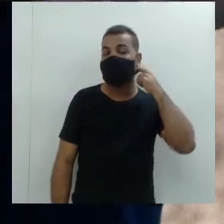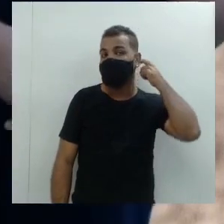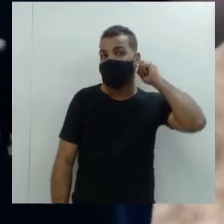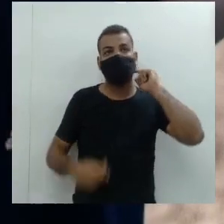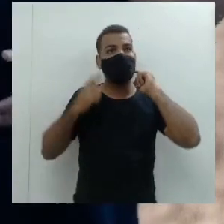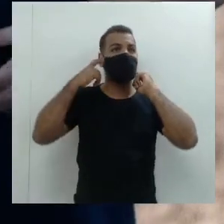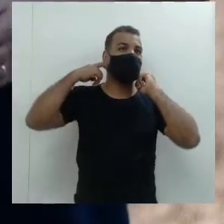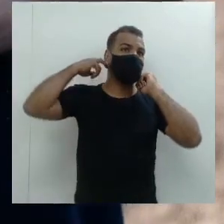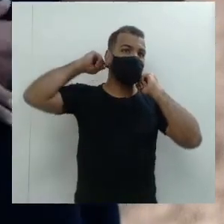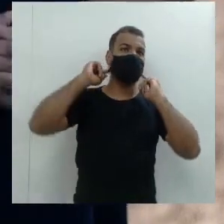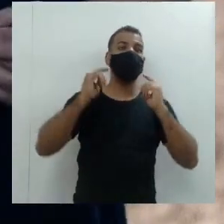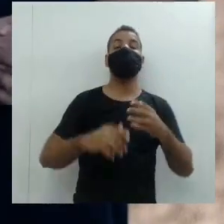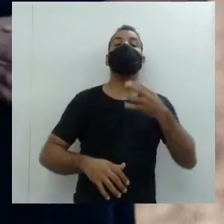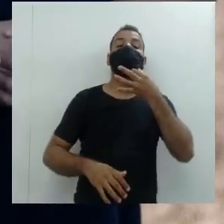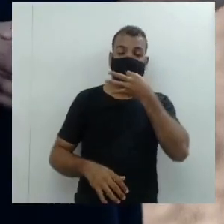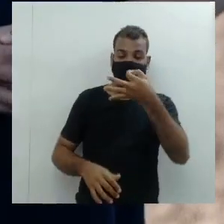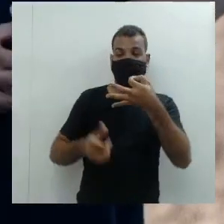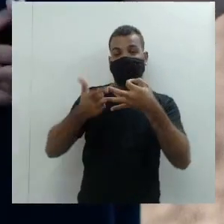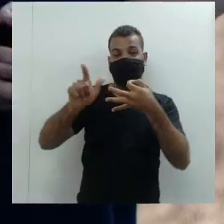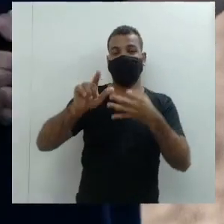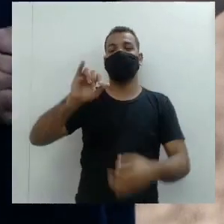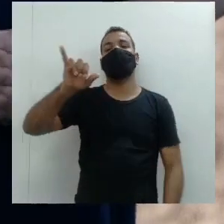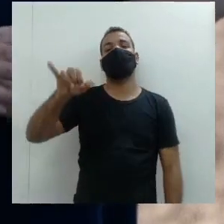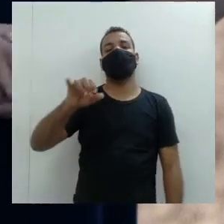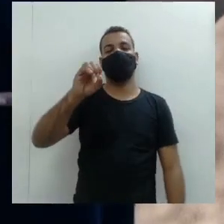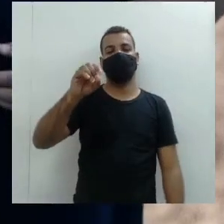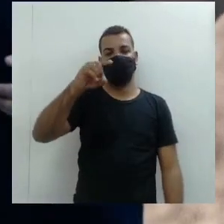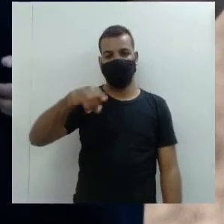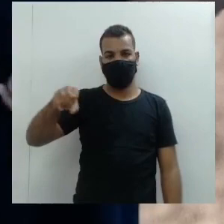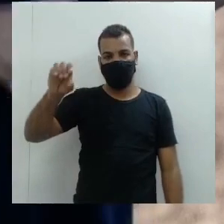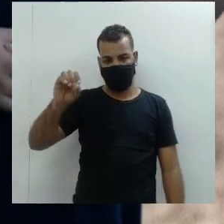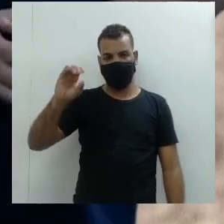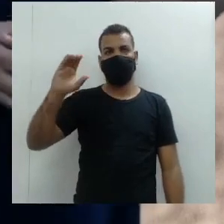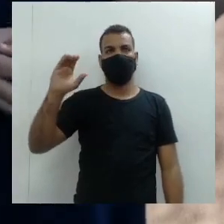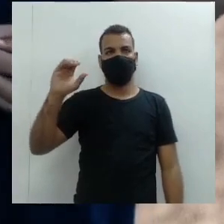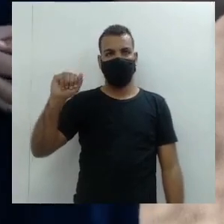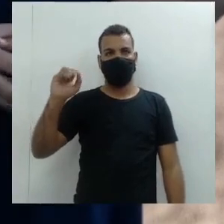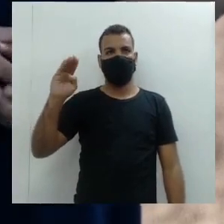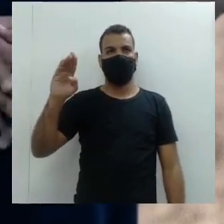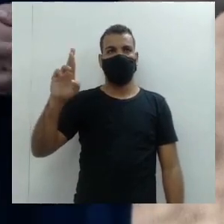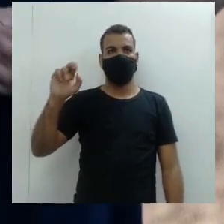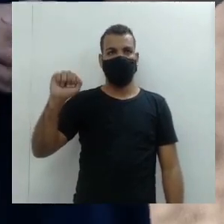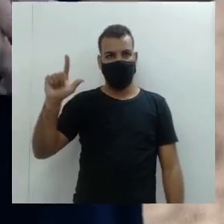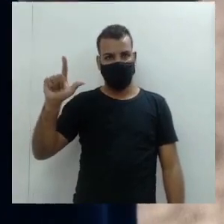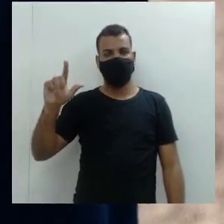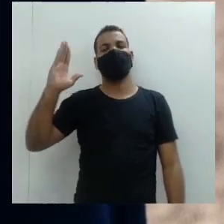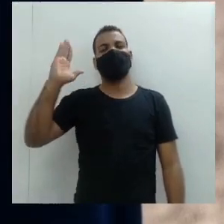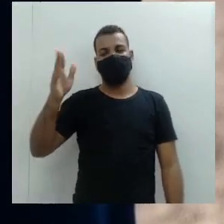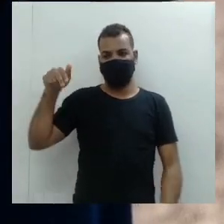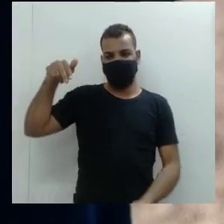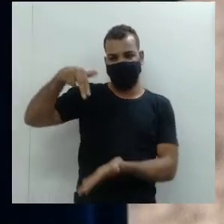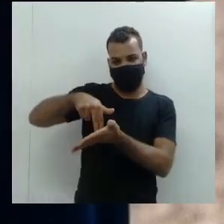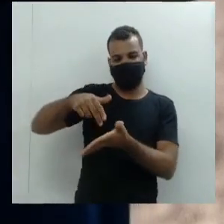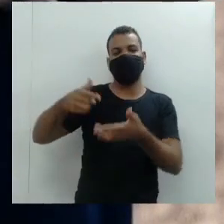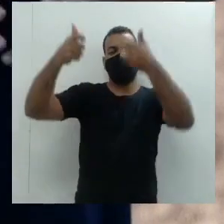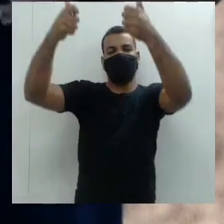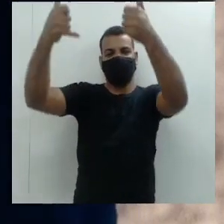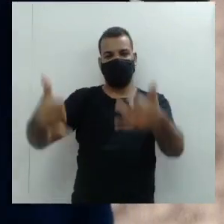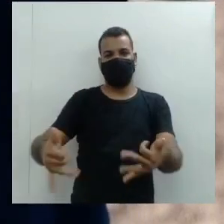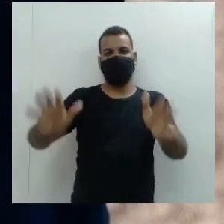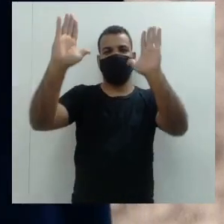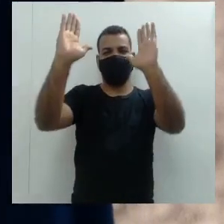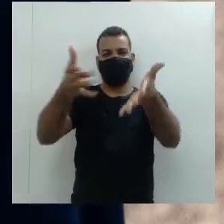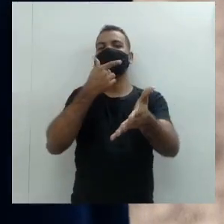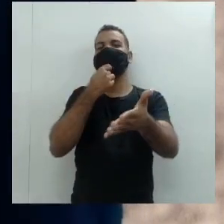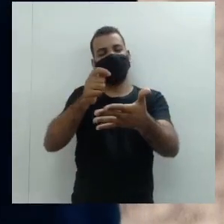conversa aqui, o professor Robson com o professor Délio de História. Né? Um forte abraço ao professor Délio. né? Falaram um pouco sobre João Cabral,